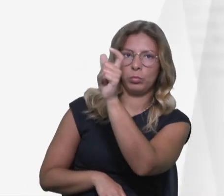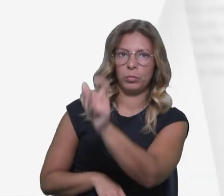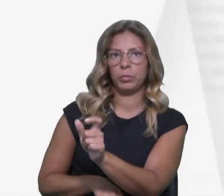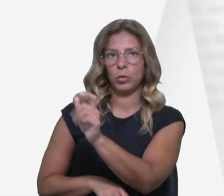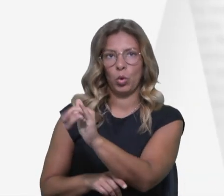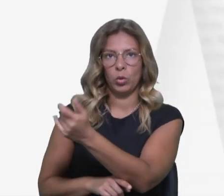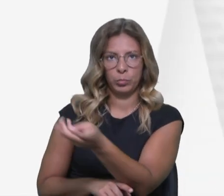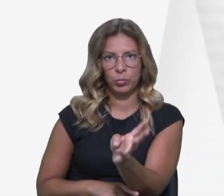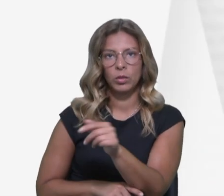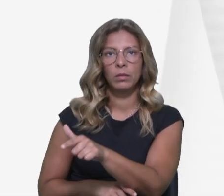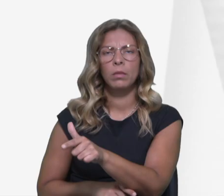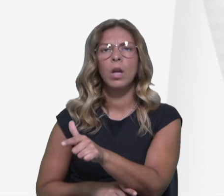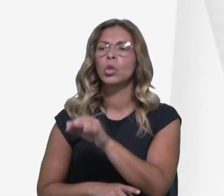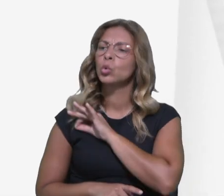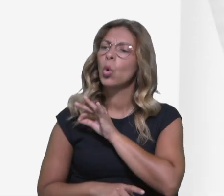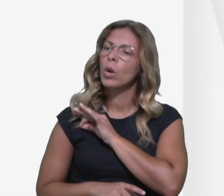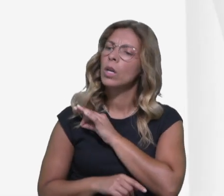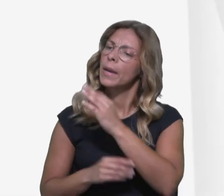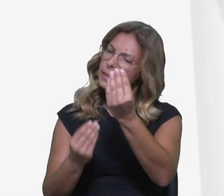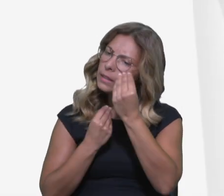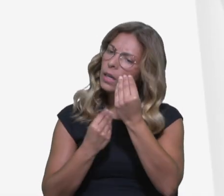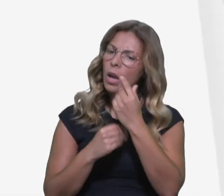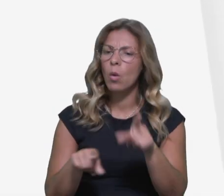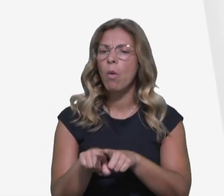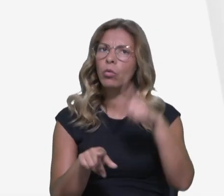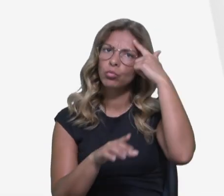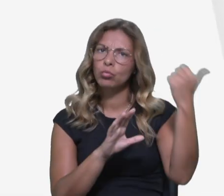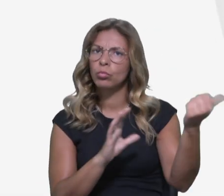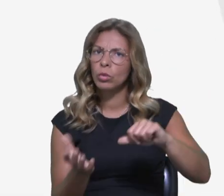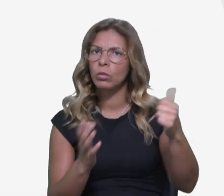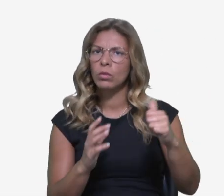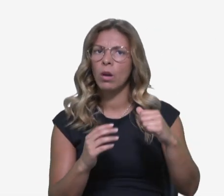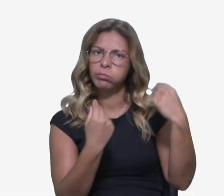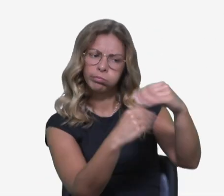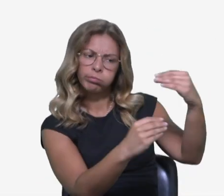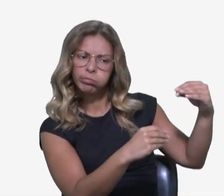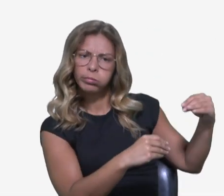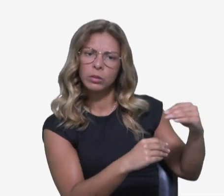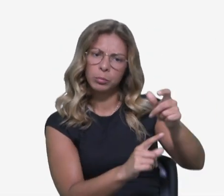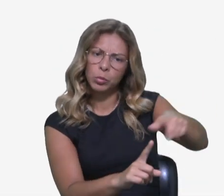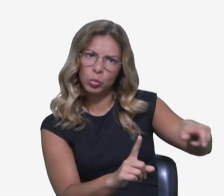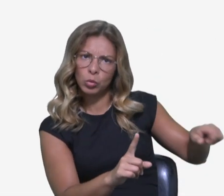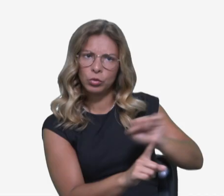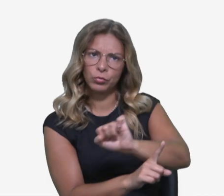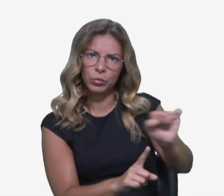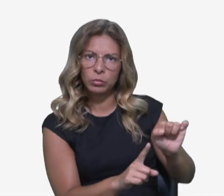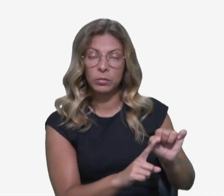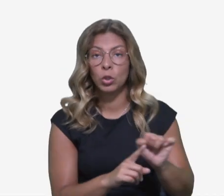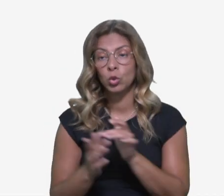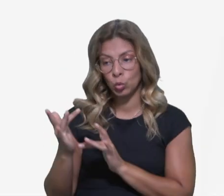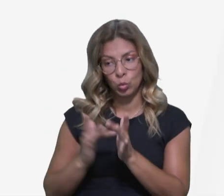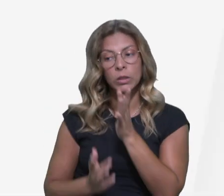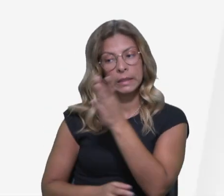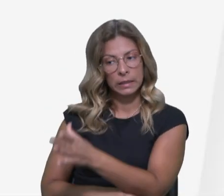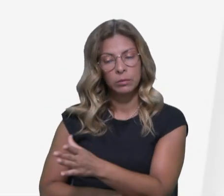Senhor, ensinai-nos a orar como João Batista ensinou também os seus discípulos. Disse-lhes Jesus: